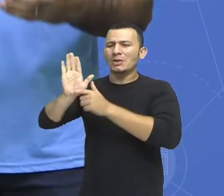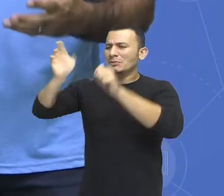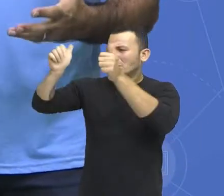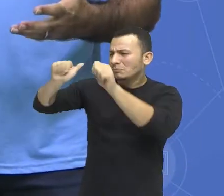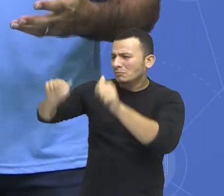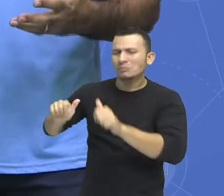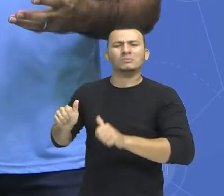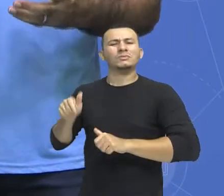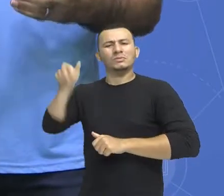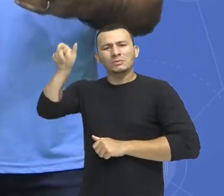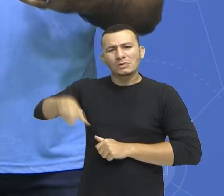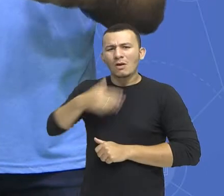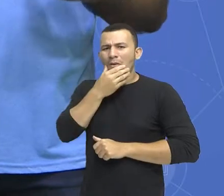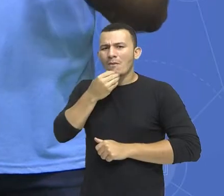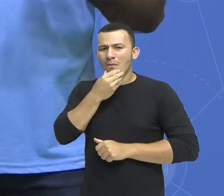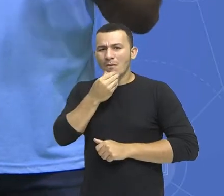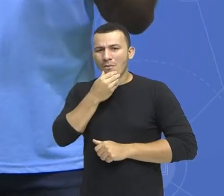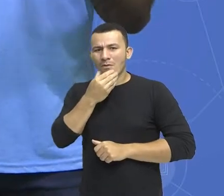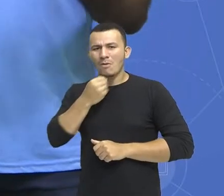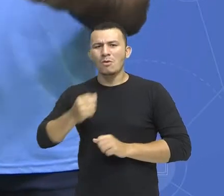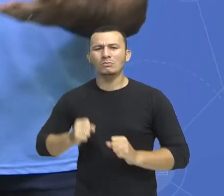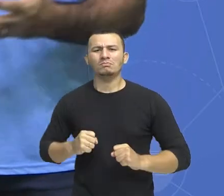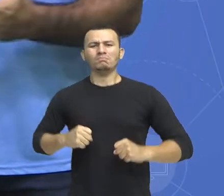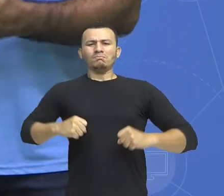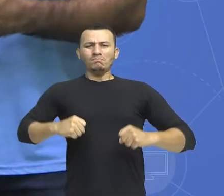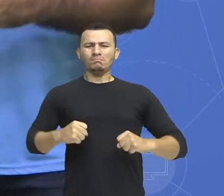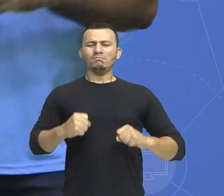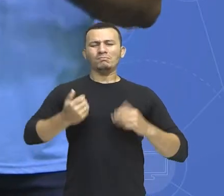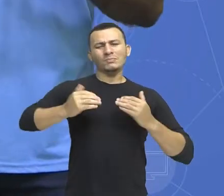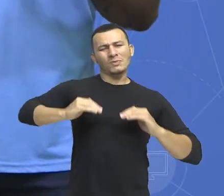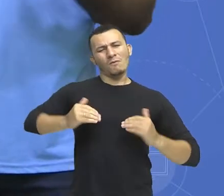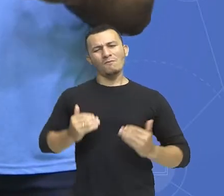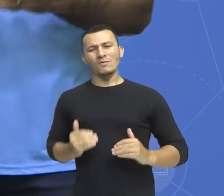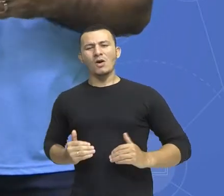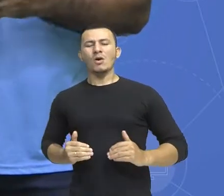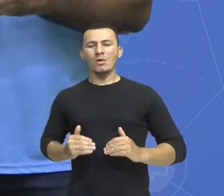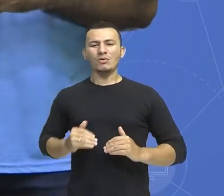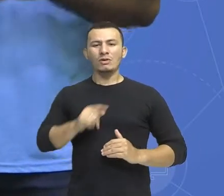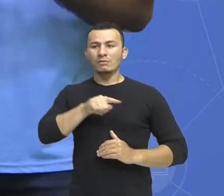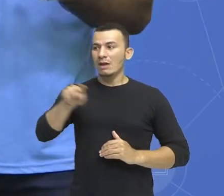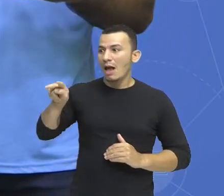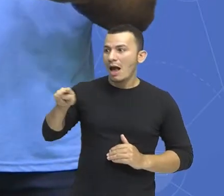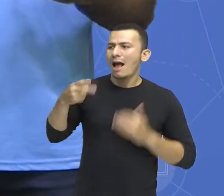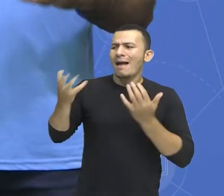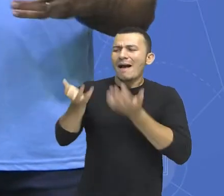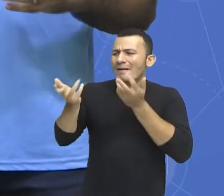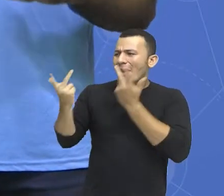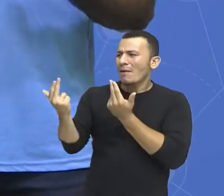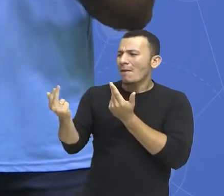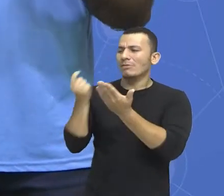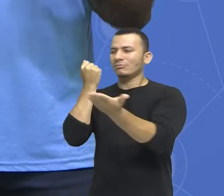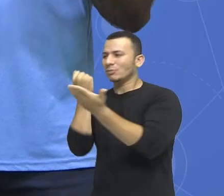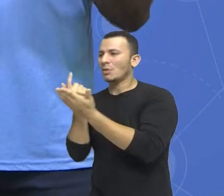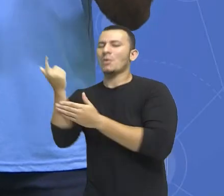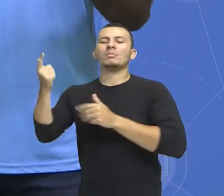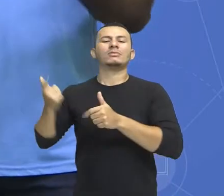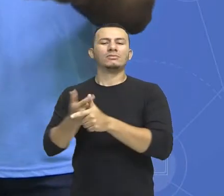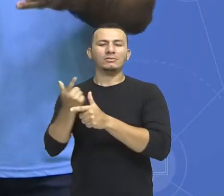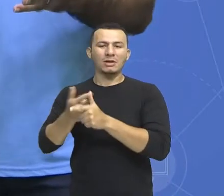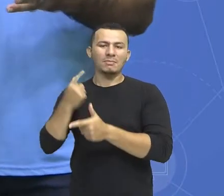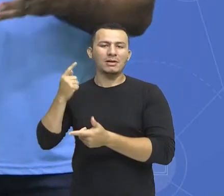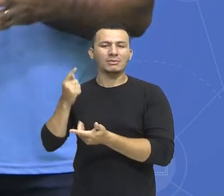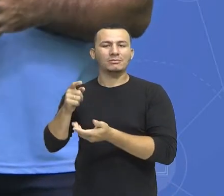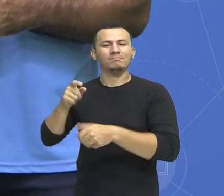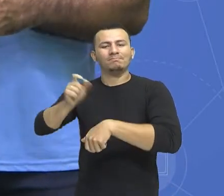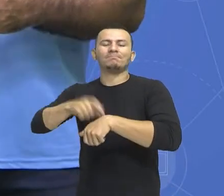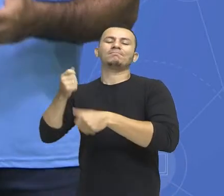cara com um físico muito ativo, um físico muito bonito, e aí você automaticamente